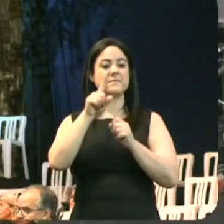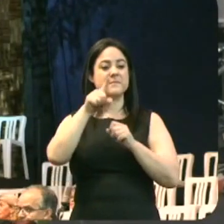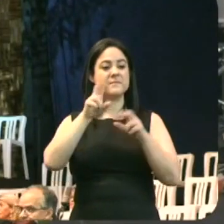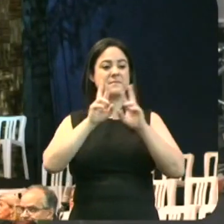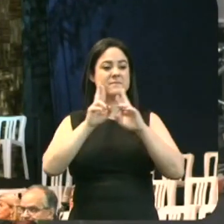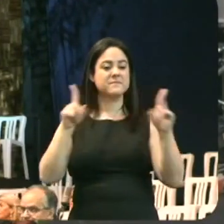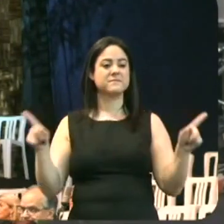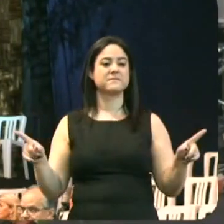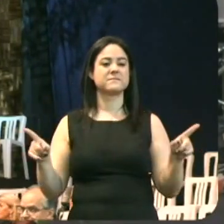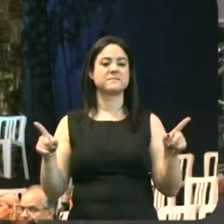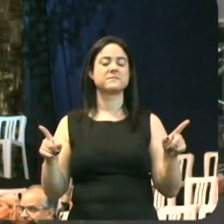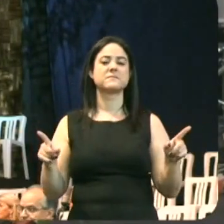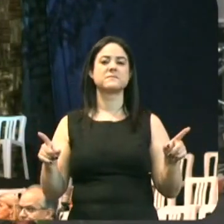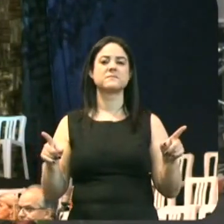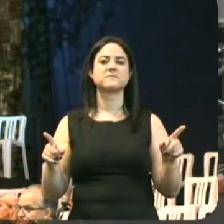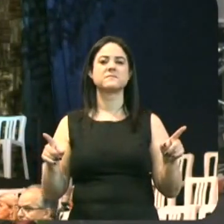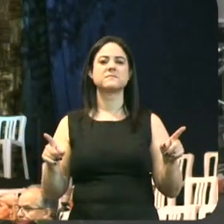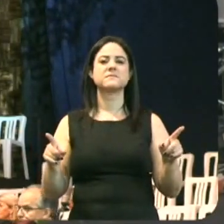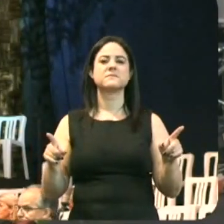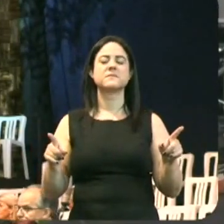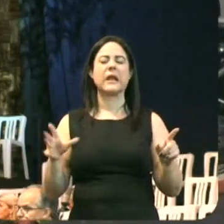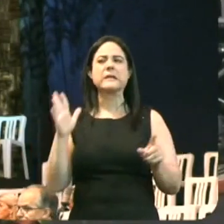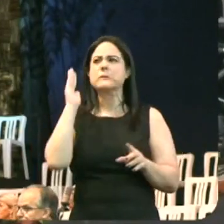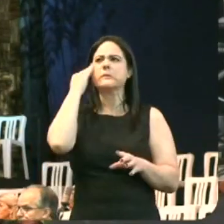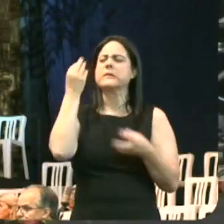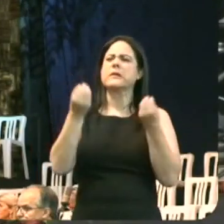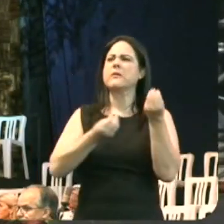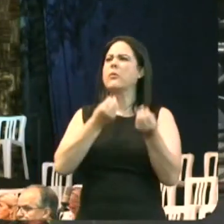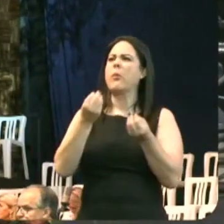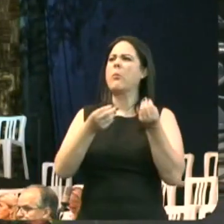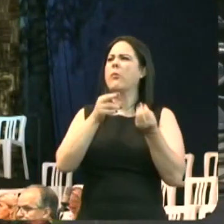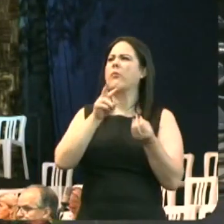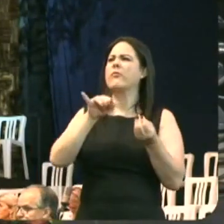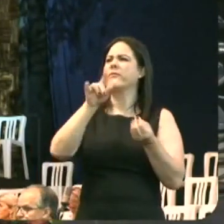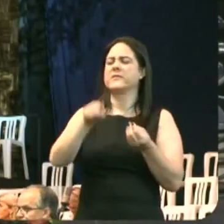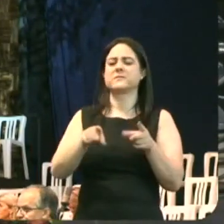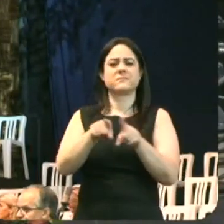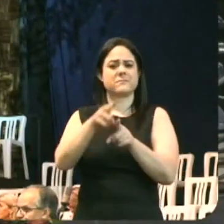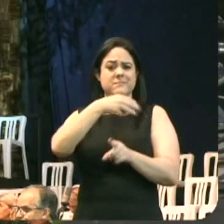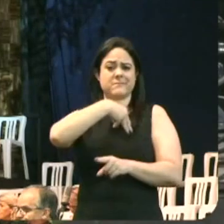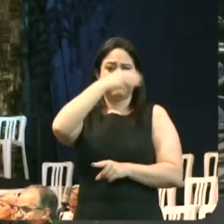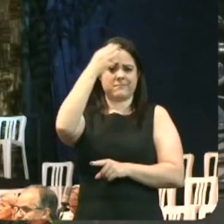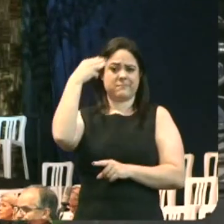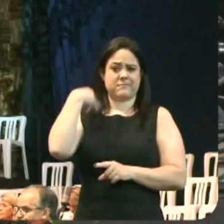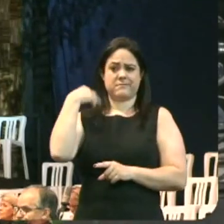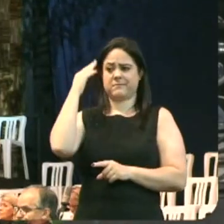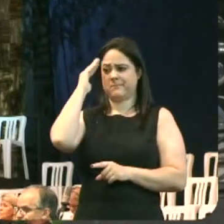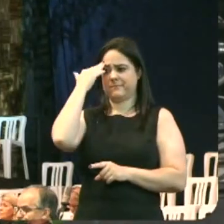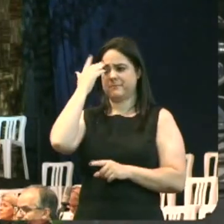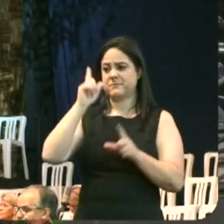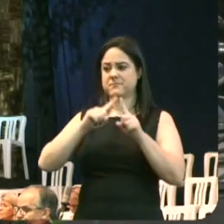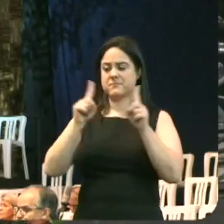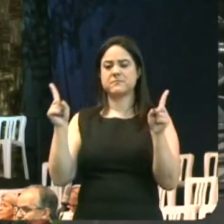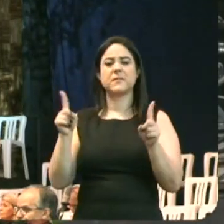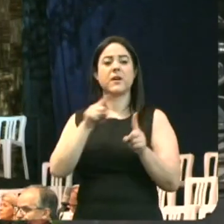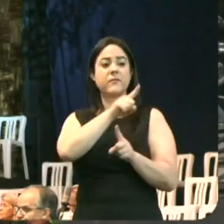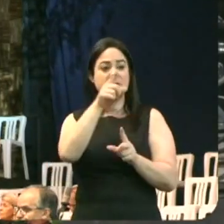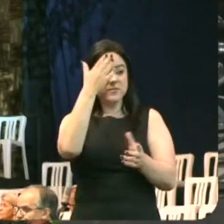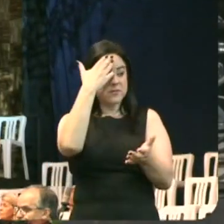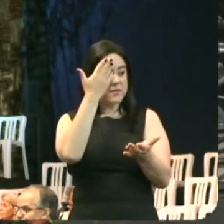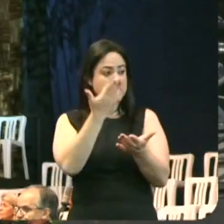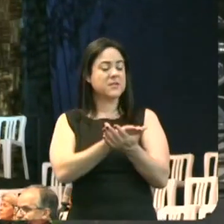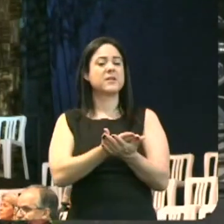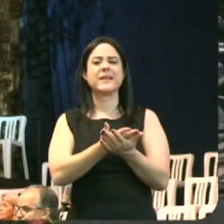diferença, e você não entende muito bem como é que vai ser, como Maria também não entendia, mas você crê que